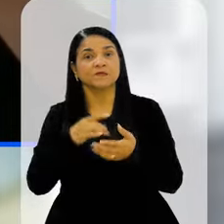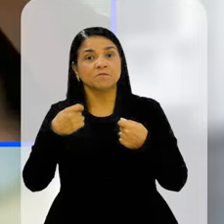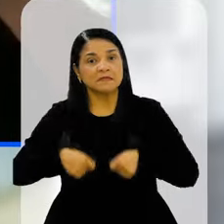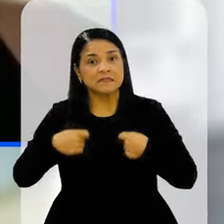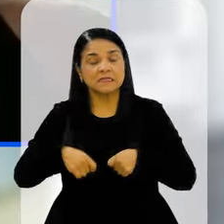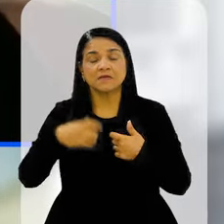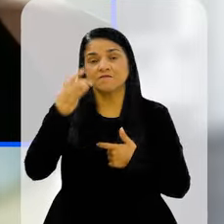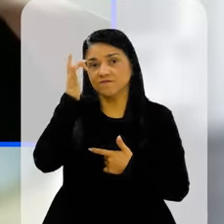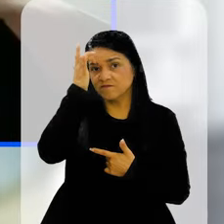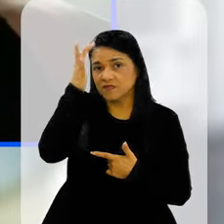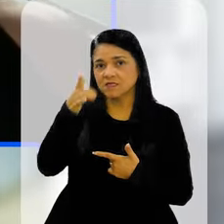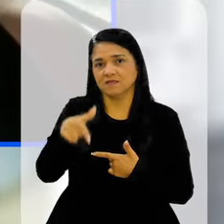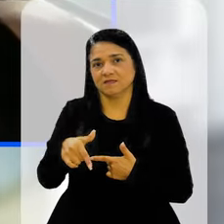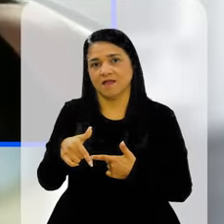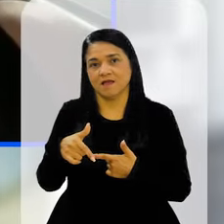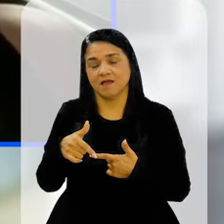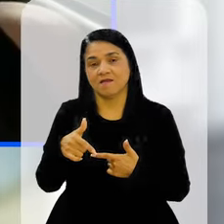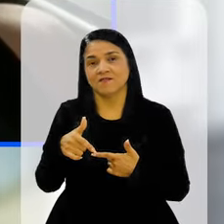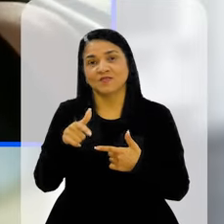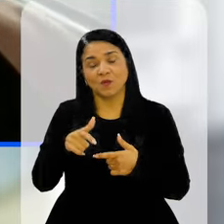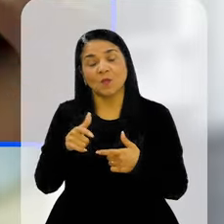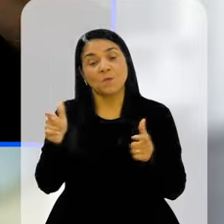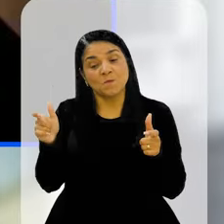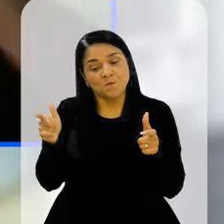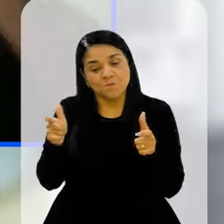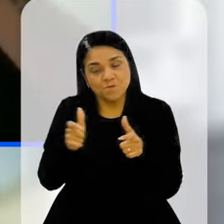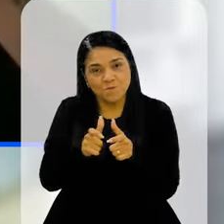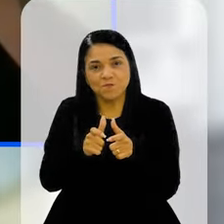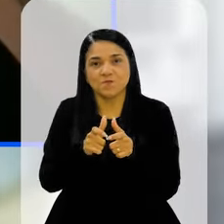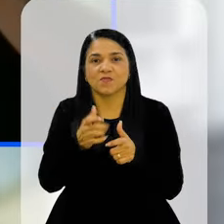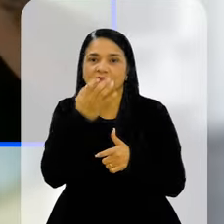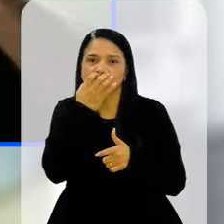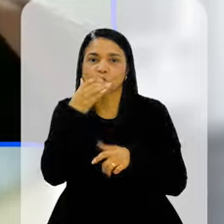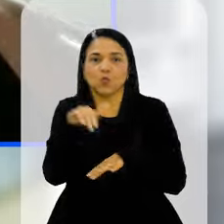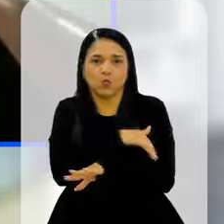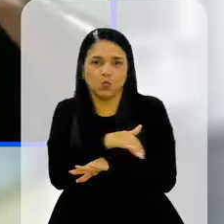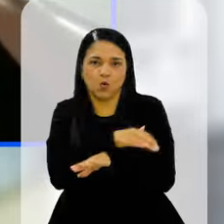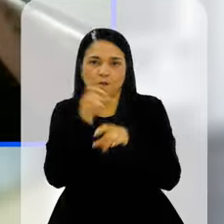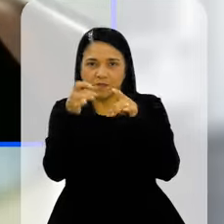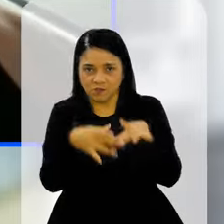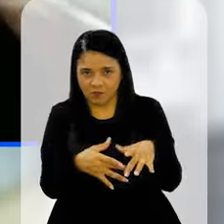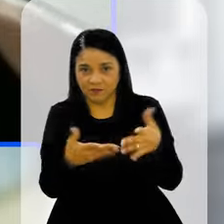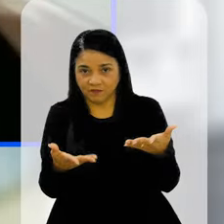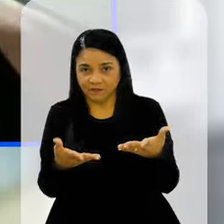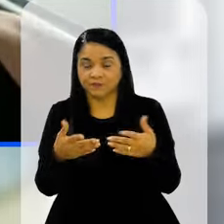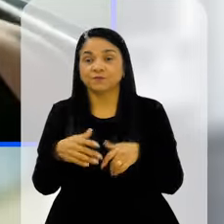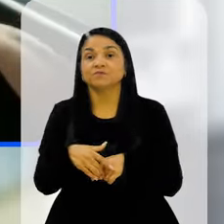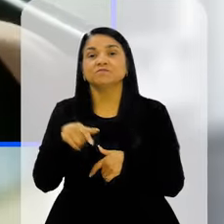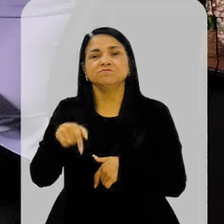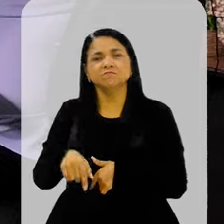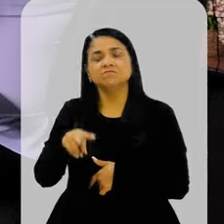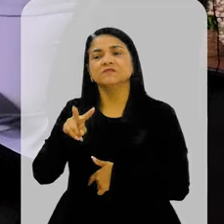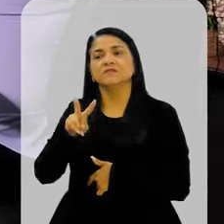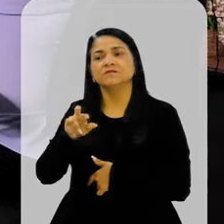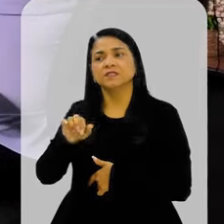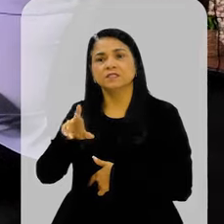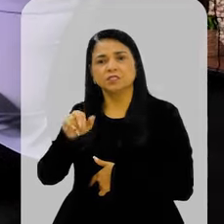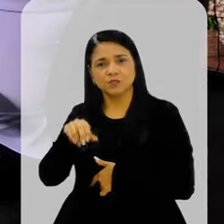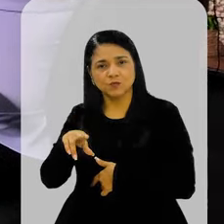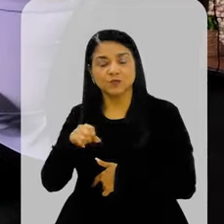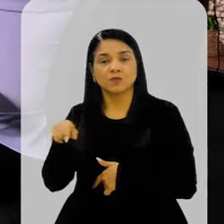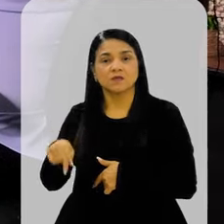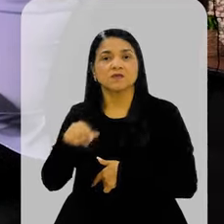vez mais é a nossa realidade. Então, acho que se a gente facilitar, menos cachorros nas ruas nós vamos ter. Doutor